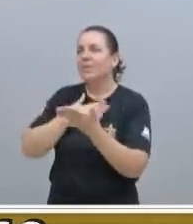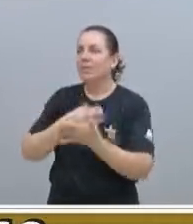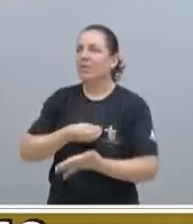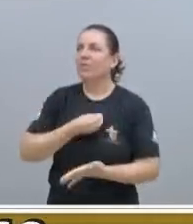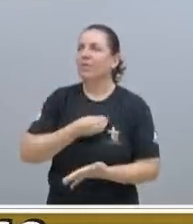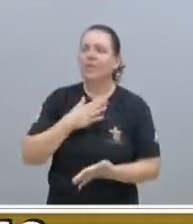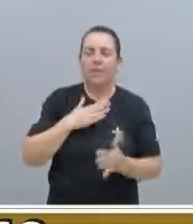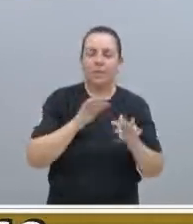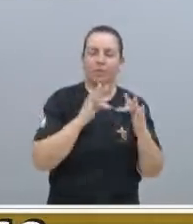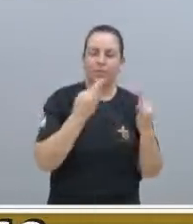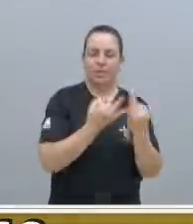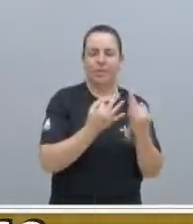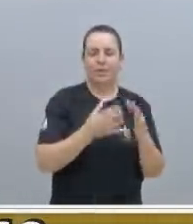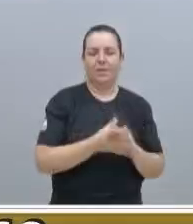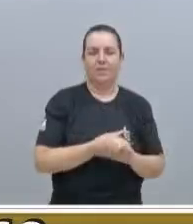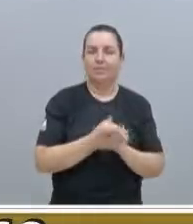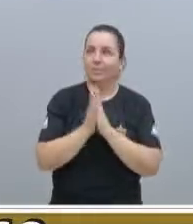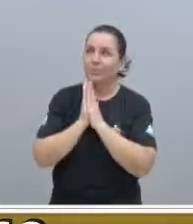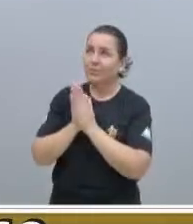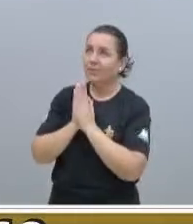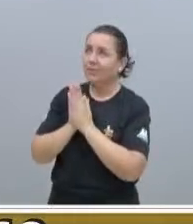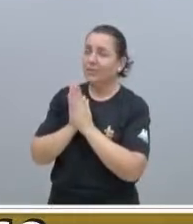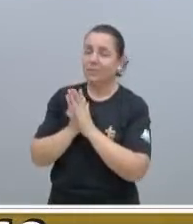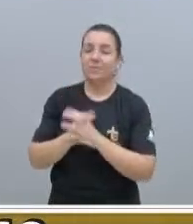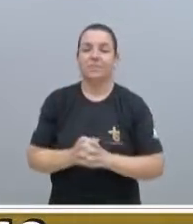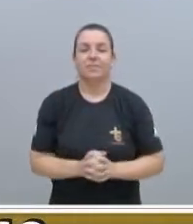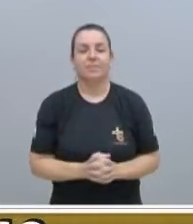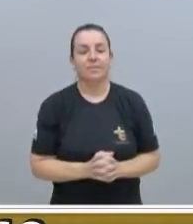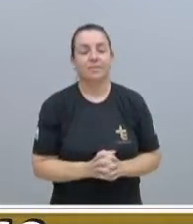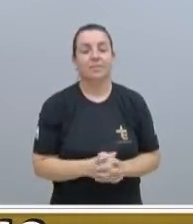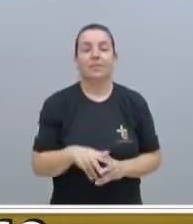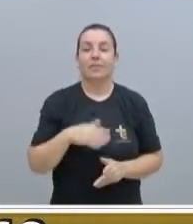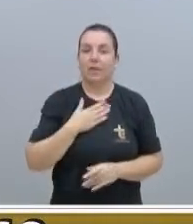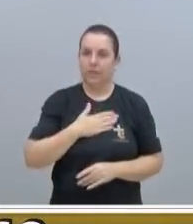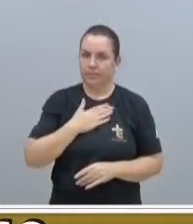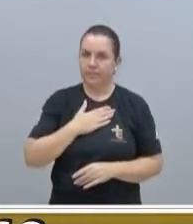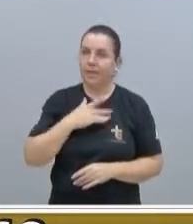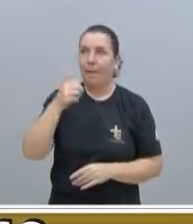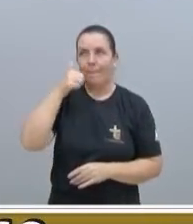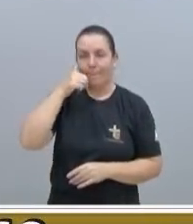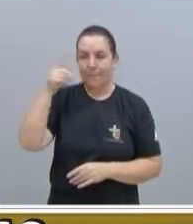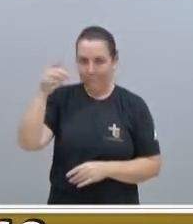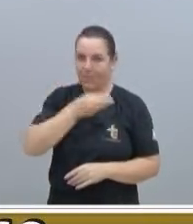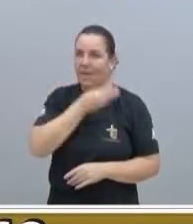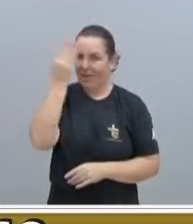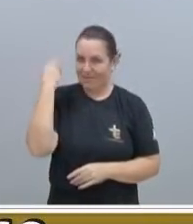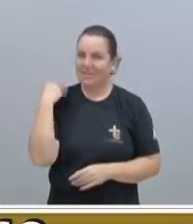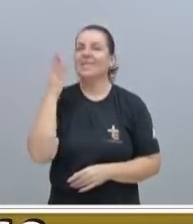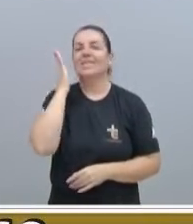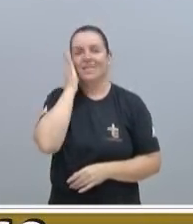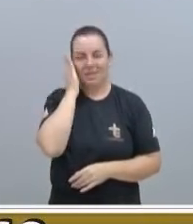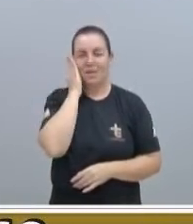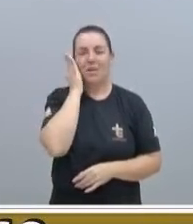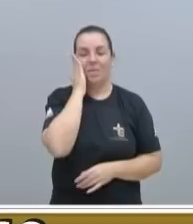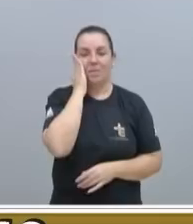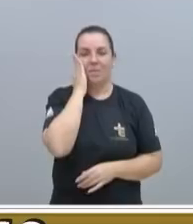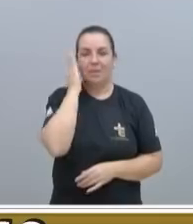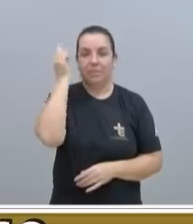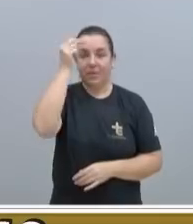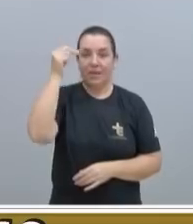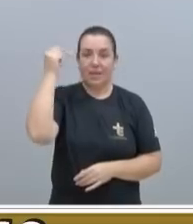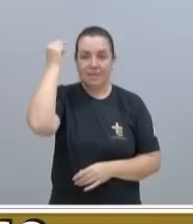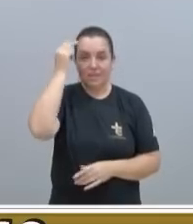queridos filhos nossa senhora sabe são josé